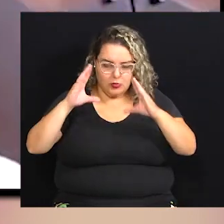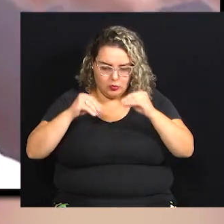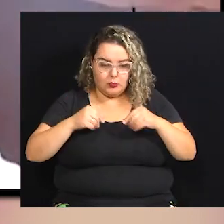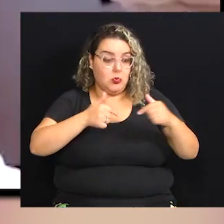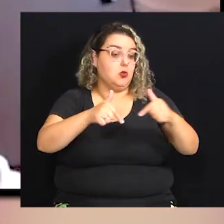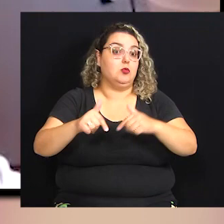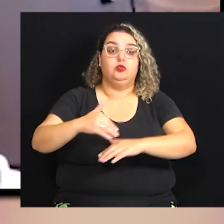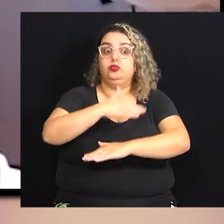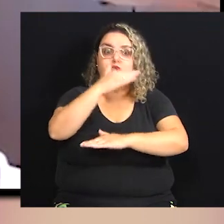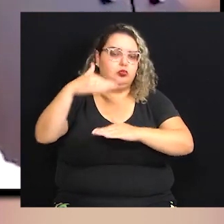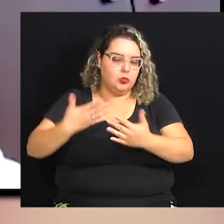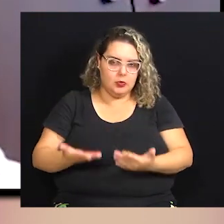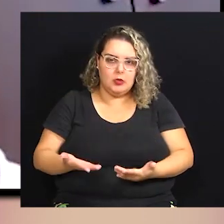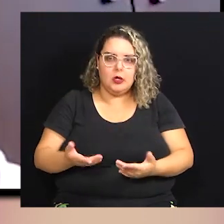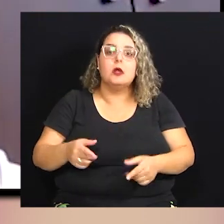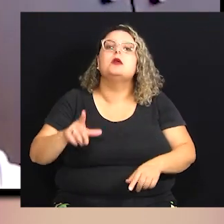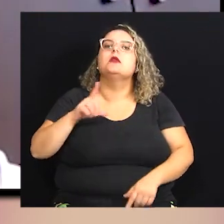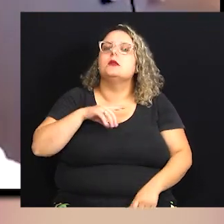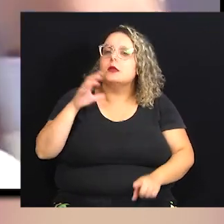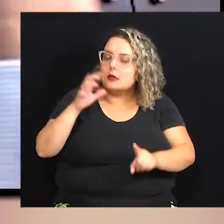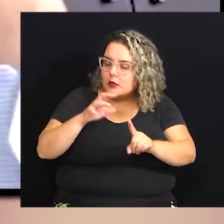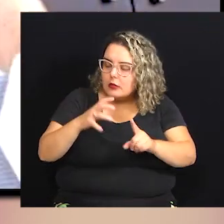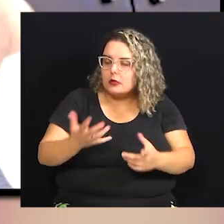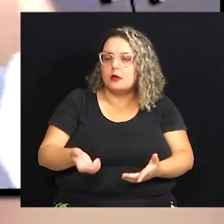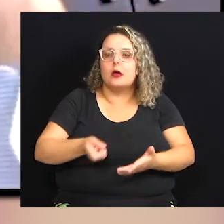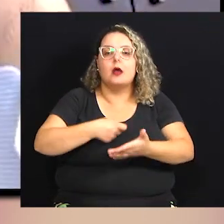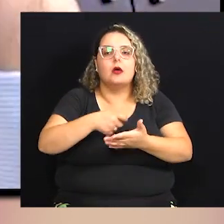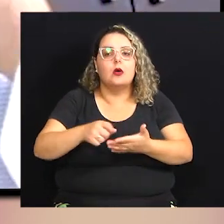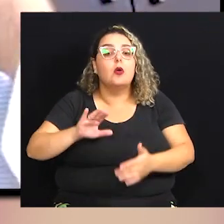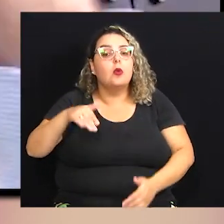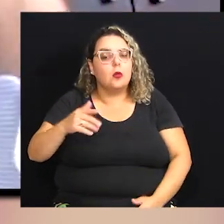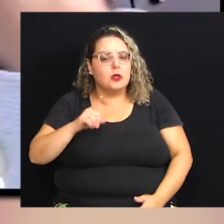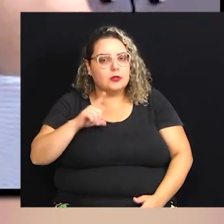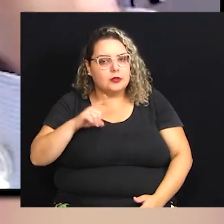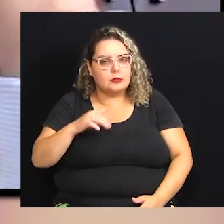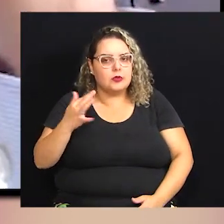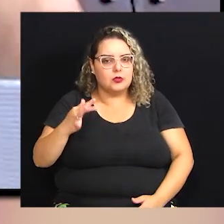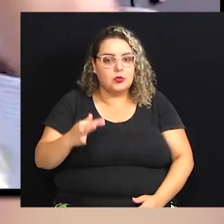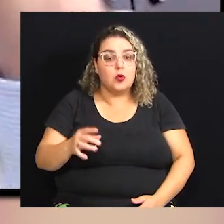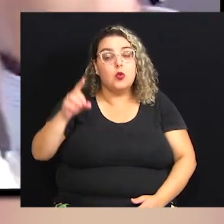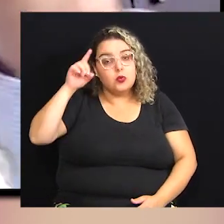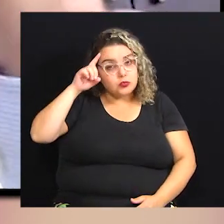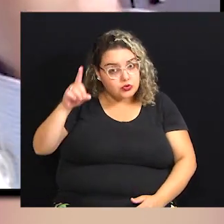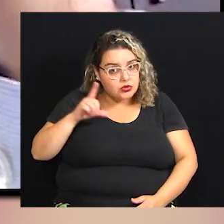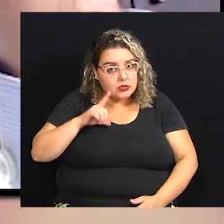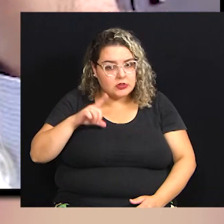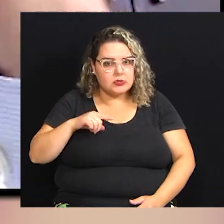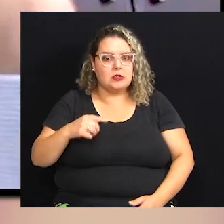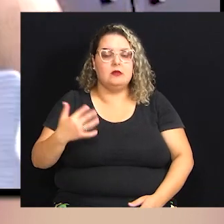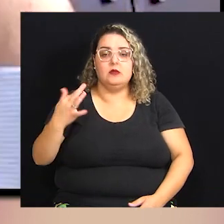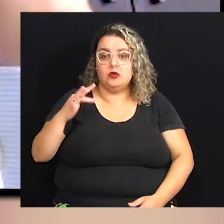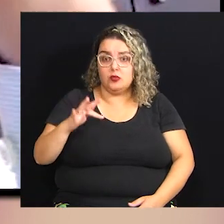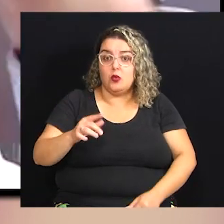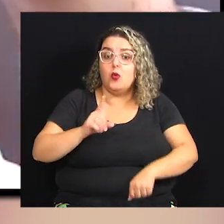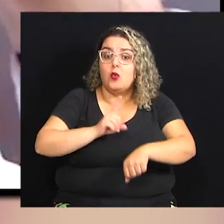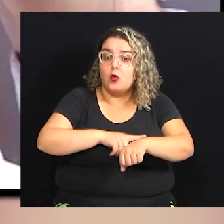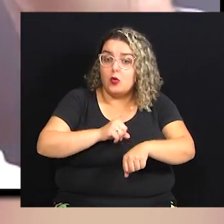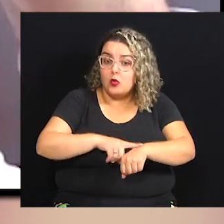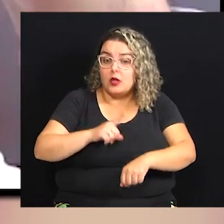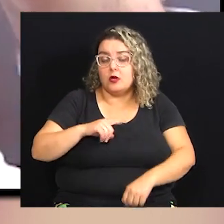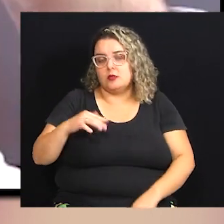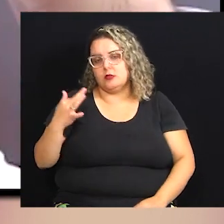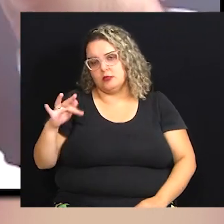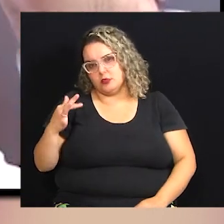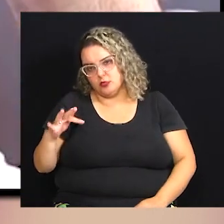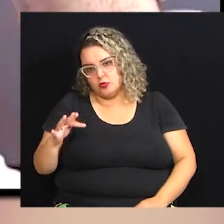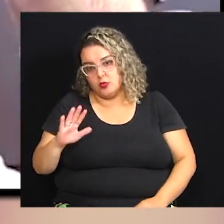mas eu estou trabalhando muito. Isso tudo tem influência. Anotar quando teve a dor, qual dia que você teve dor, qual é o horário que